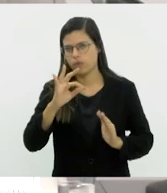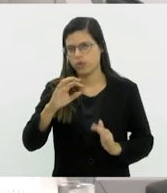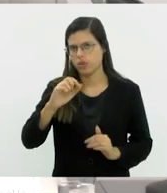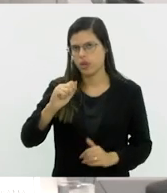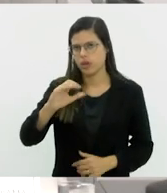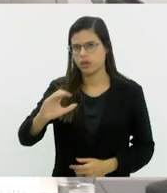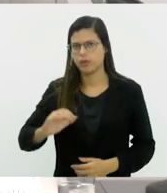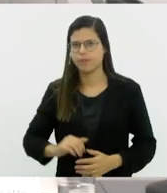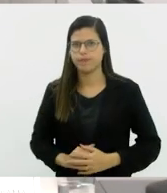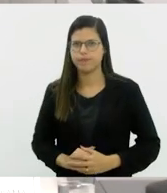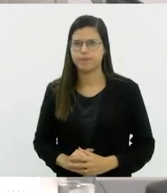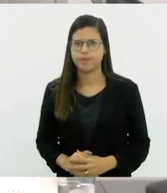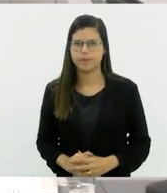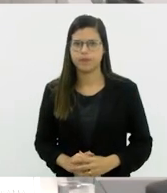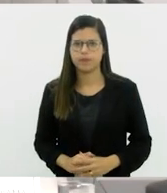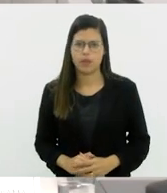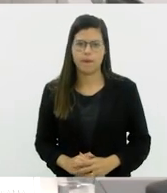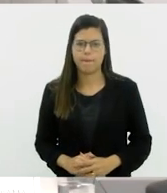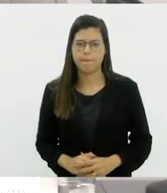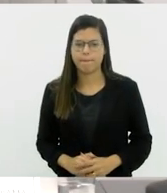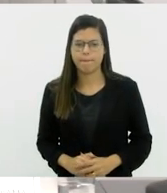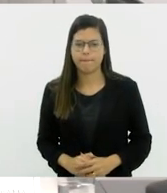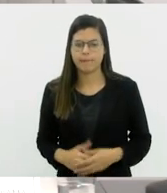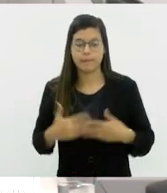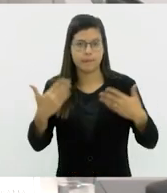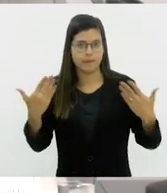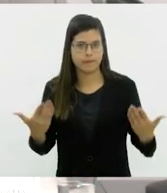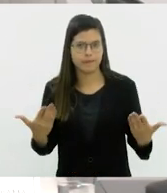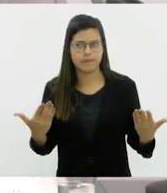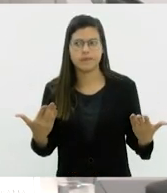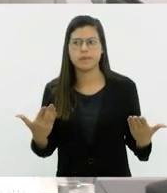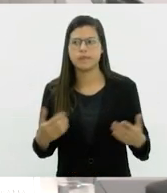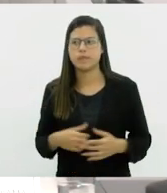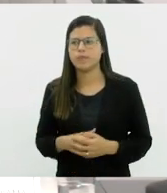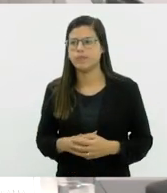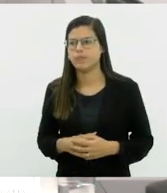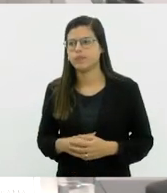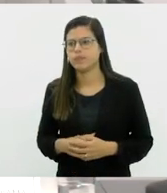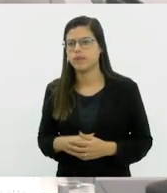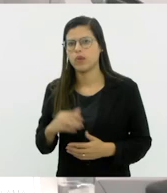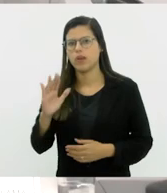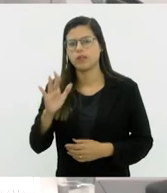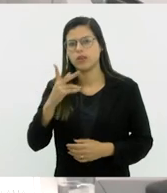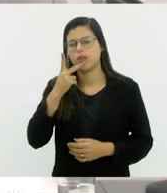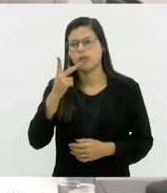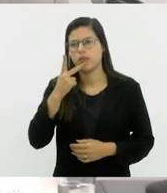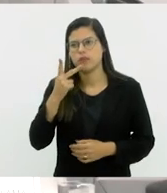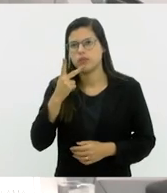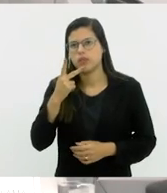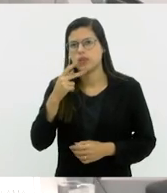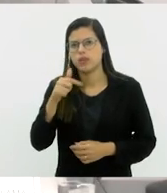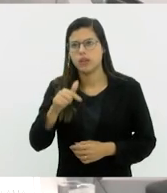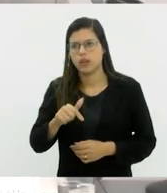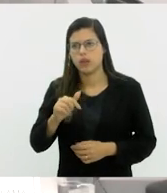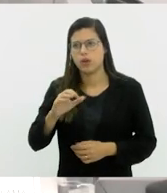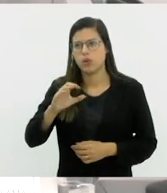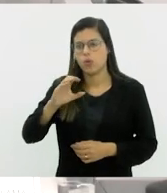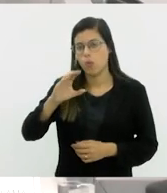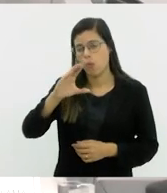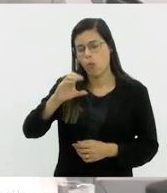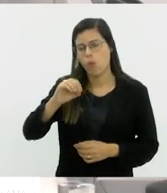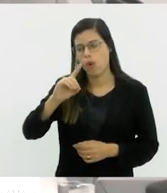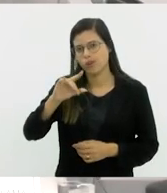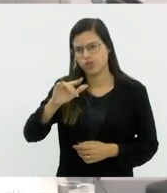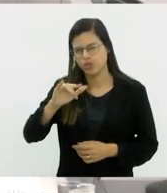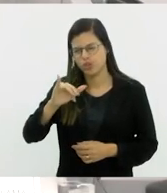Então, eu já falei, o código de transponder específico, identificando cada